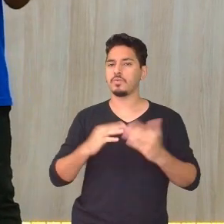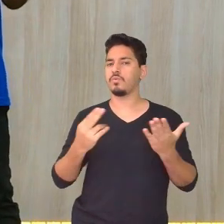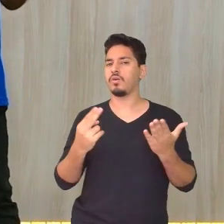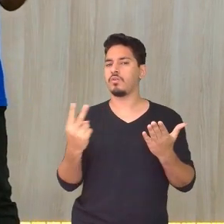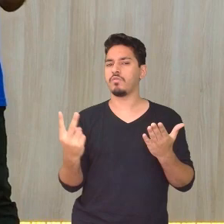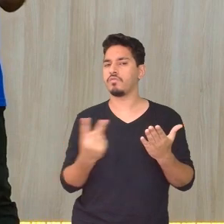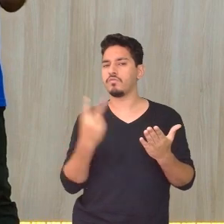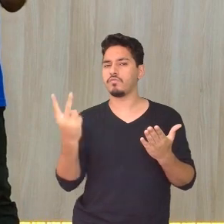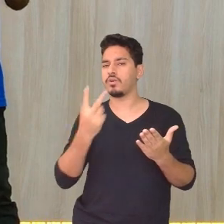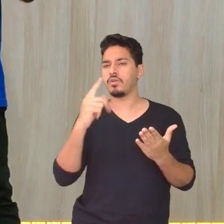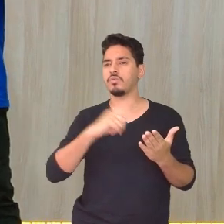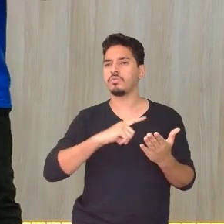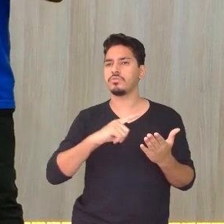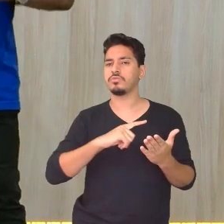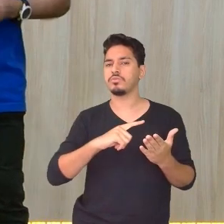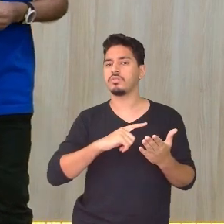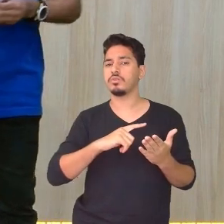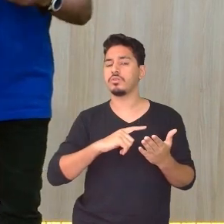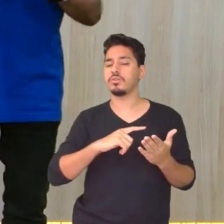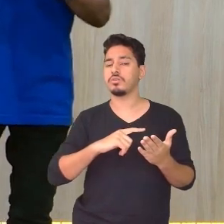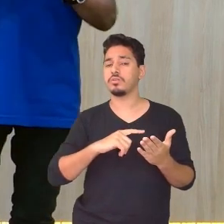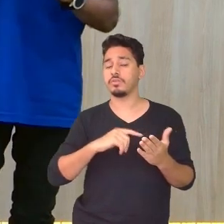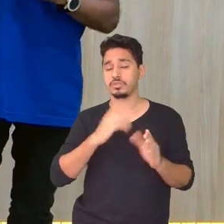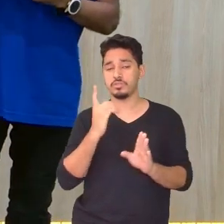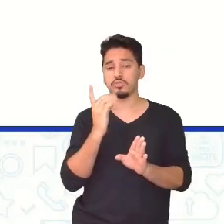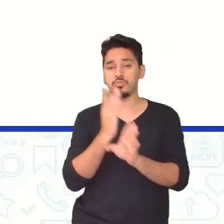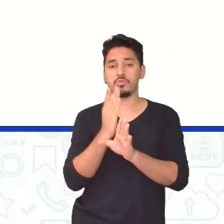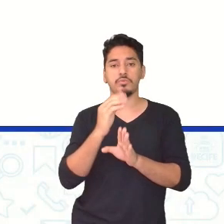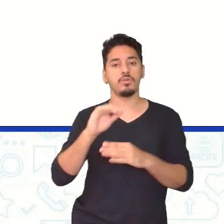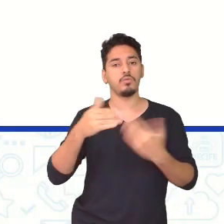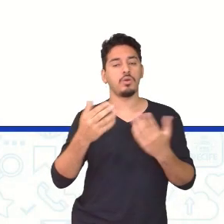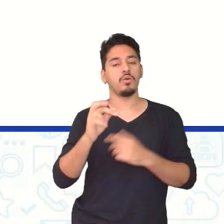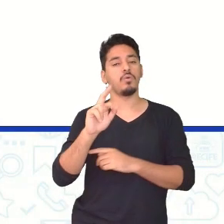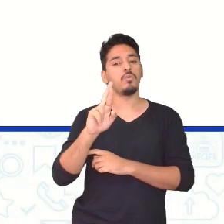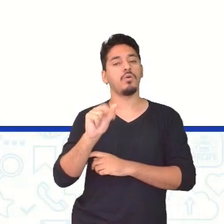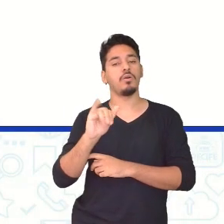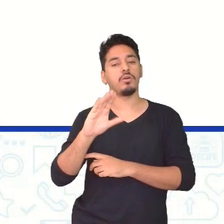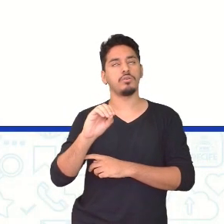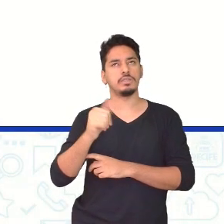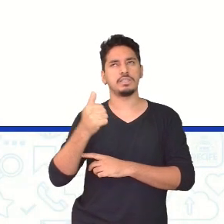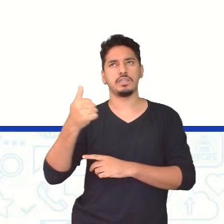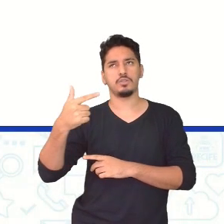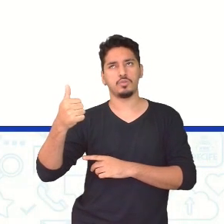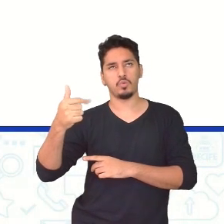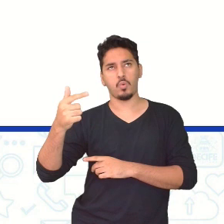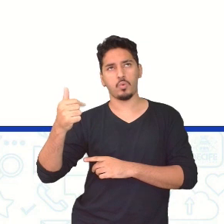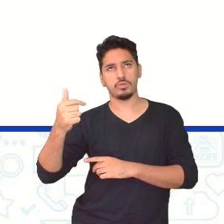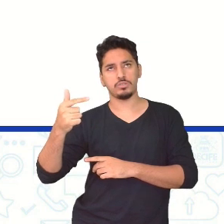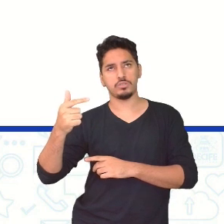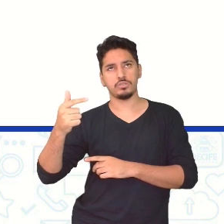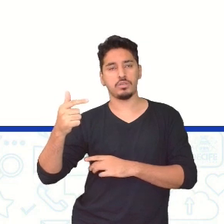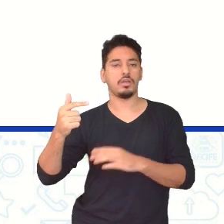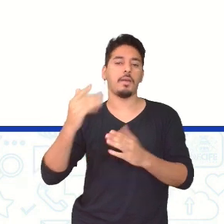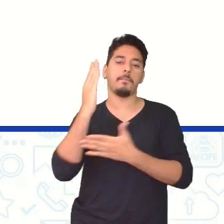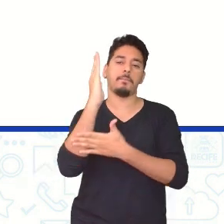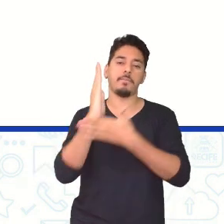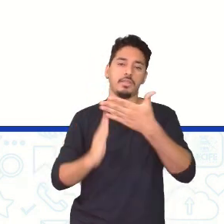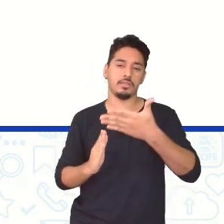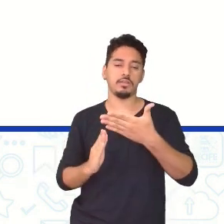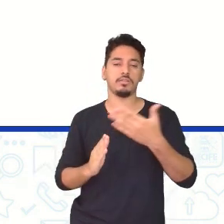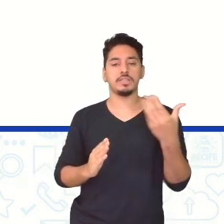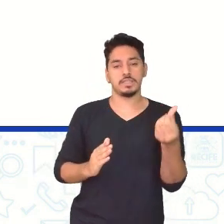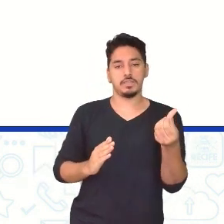nesse diâmetro, qual o valor correspondente, para descobrir qual é o raio. Se o diâmetro é 12, tá ali, é 12, então o raio é a metade, o